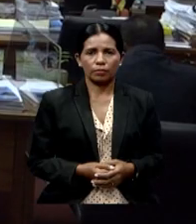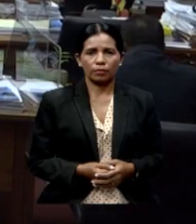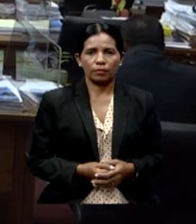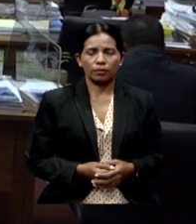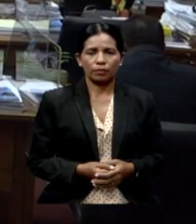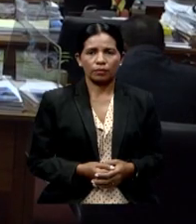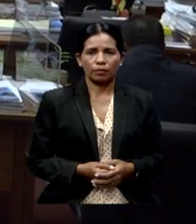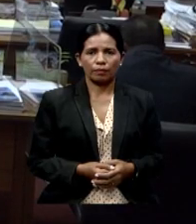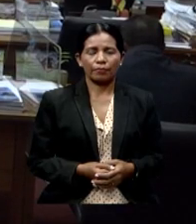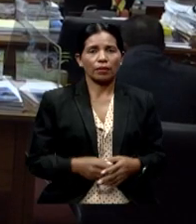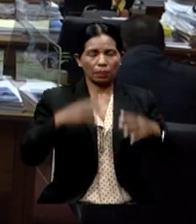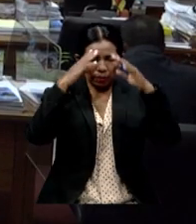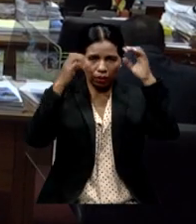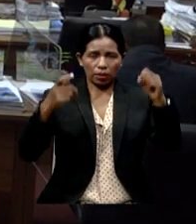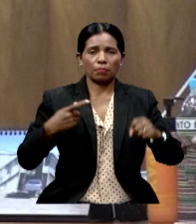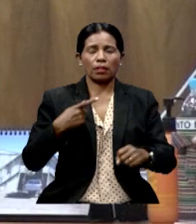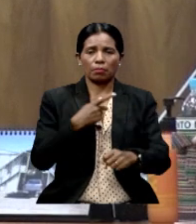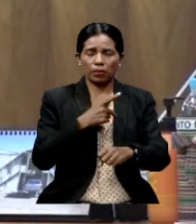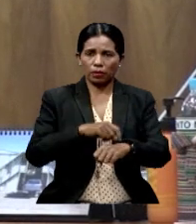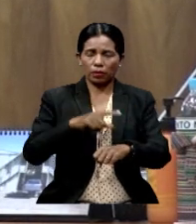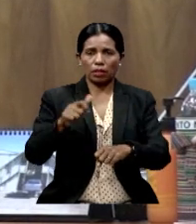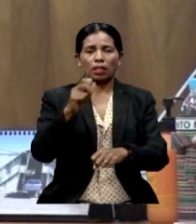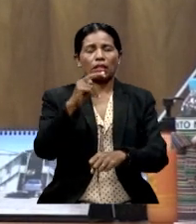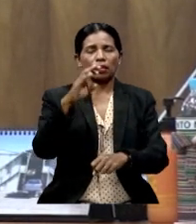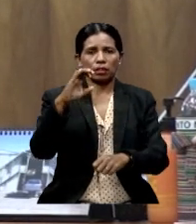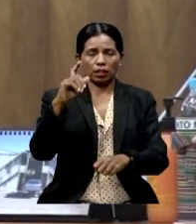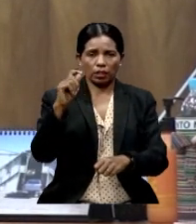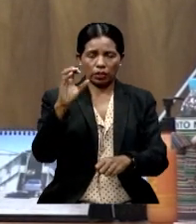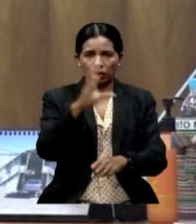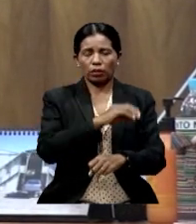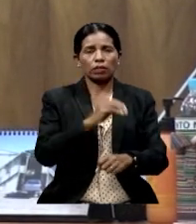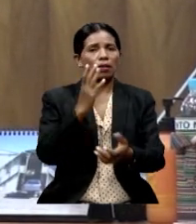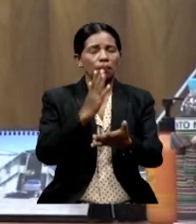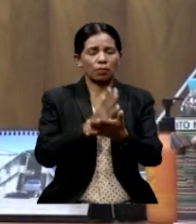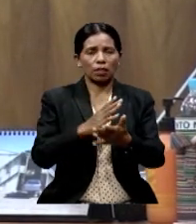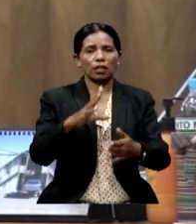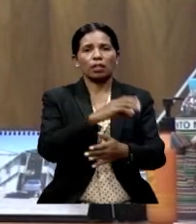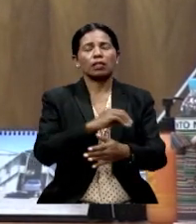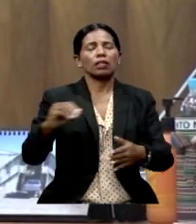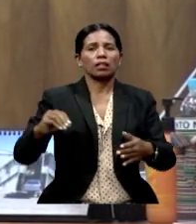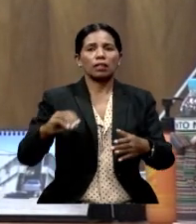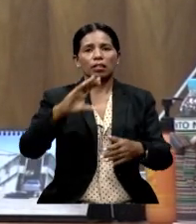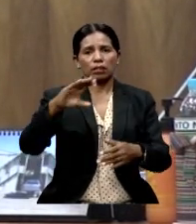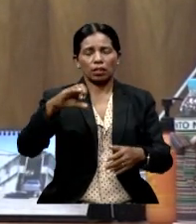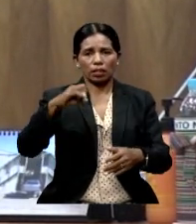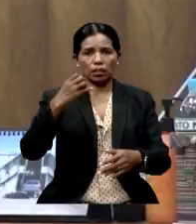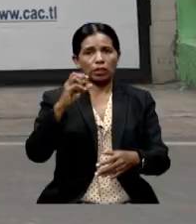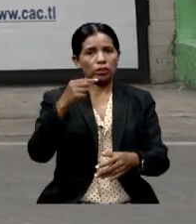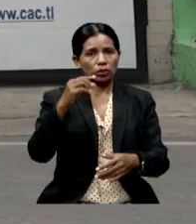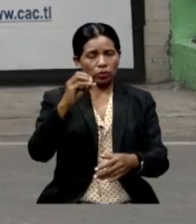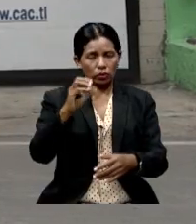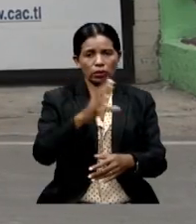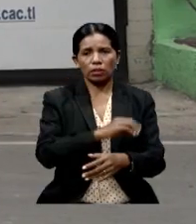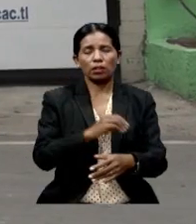Foi presidente do Parlamento Nacional Aniceto Guterres hakotu mandato comissário CAC Sérgio Ornai e a fulan abril liba